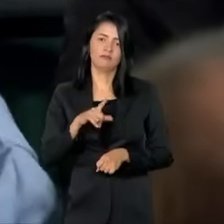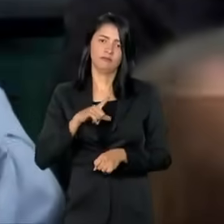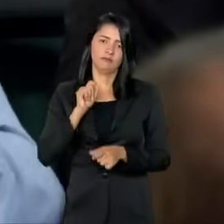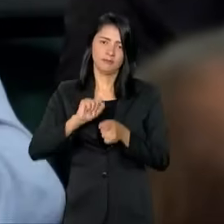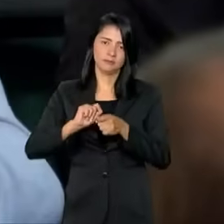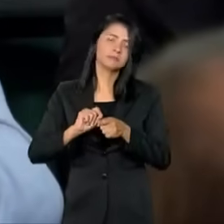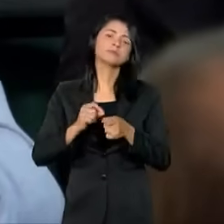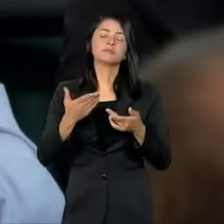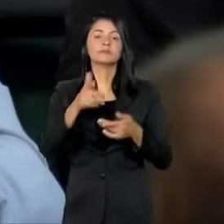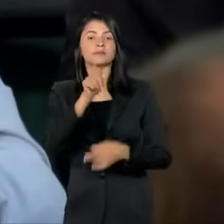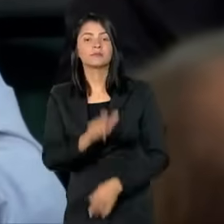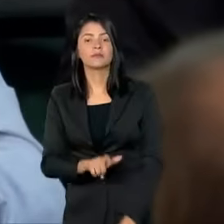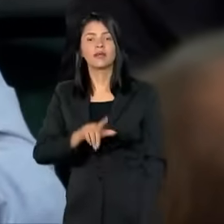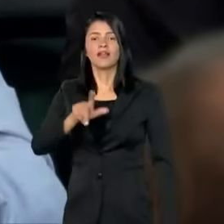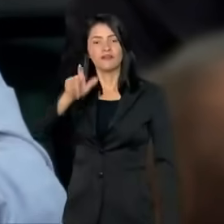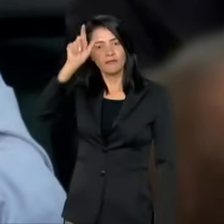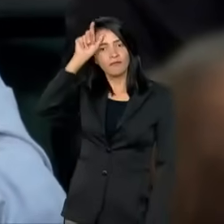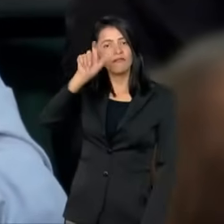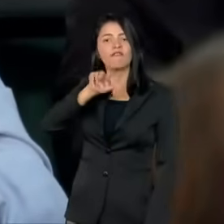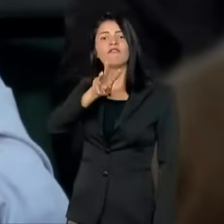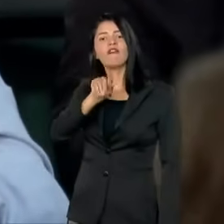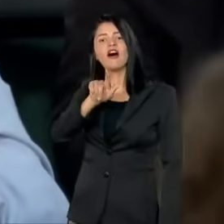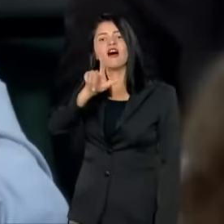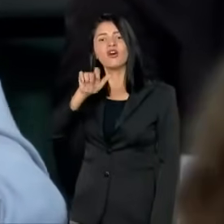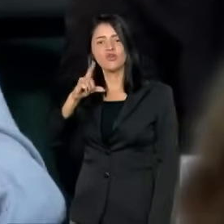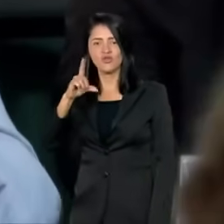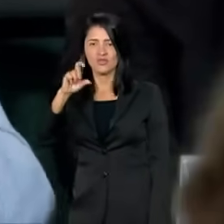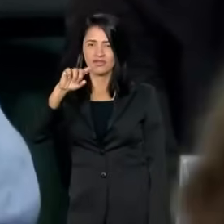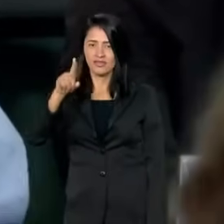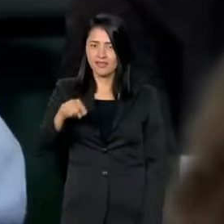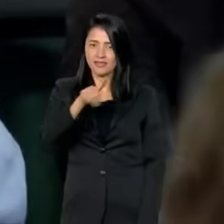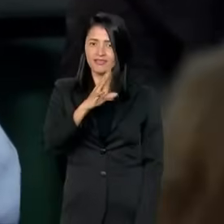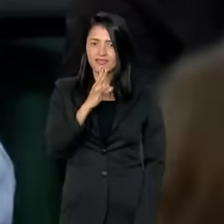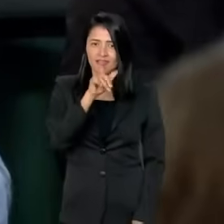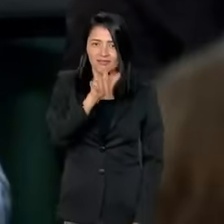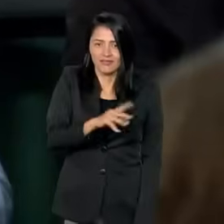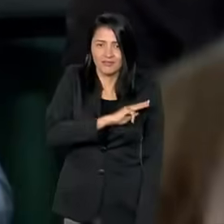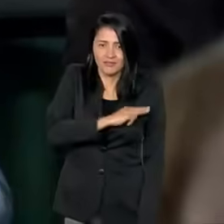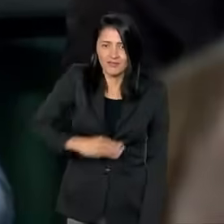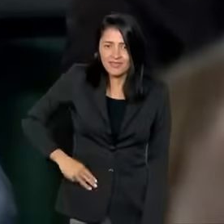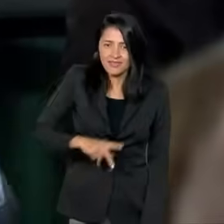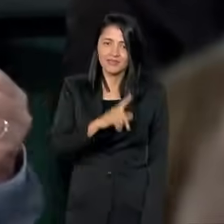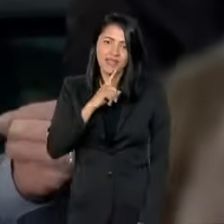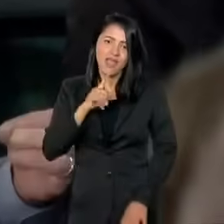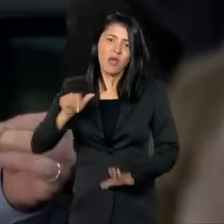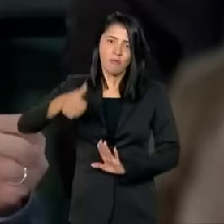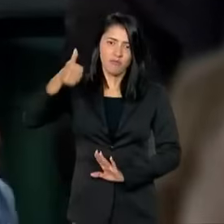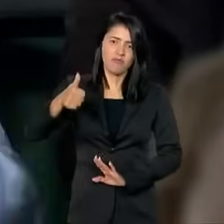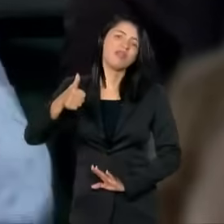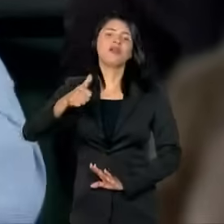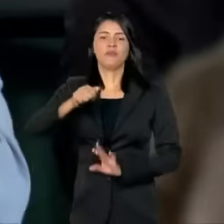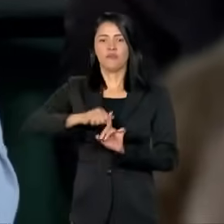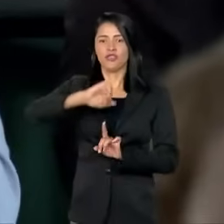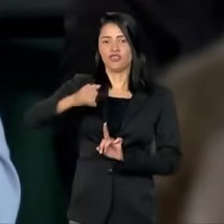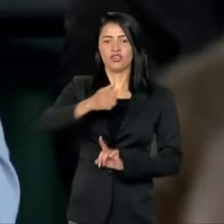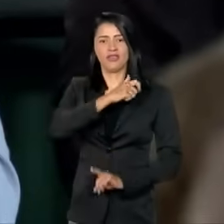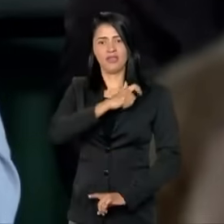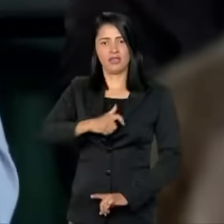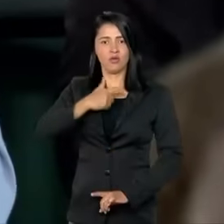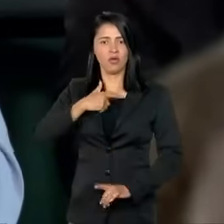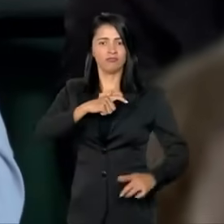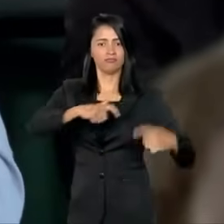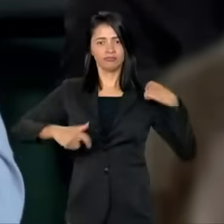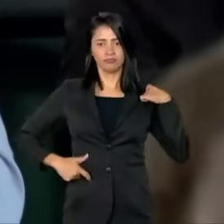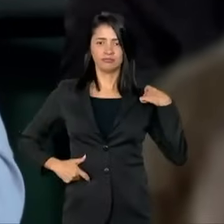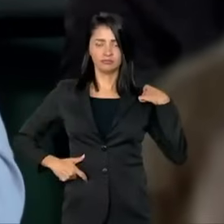o nosso companheiro Valdeir Góes, que é o ministro que você conhece, porque, veja, eu tomei posse dia 1º de janeiro. No primeiro semestre,